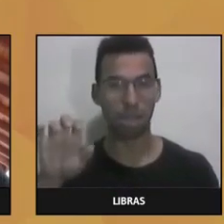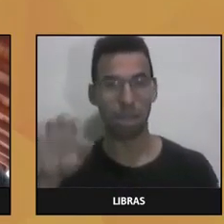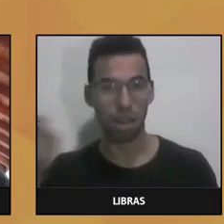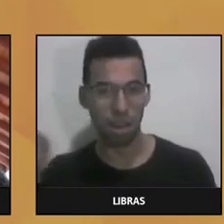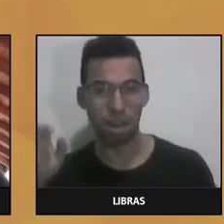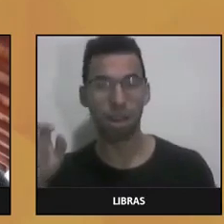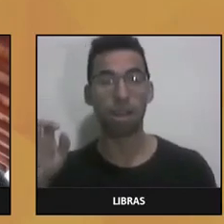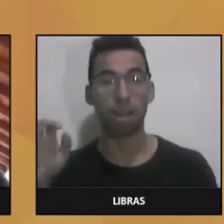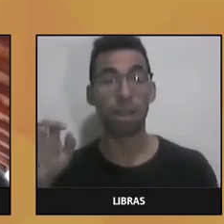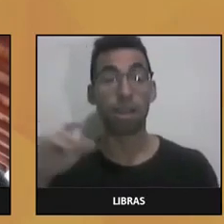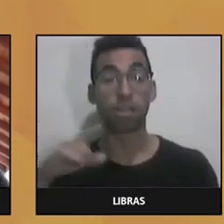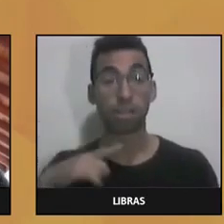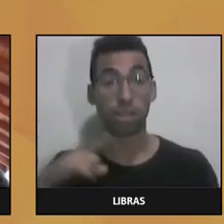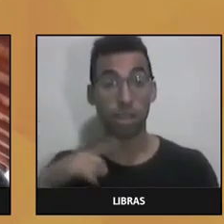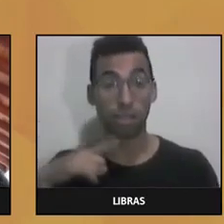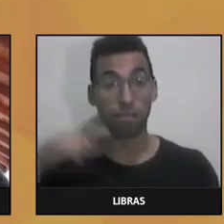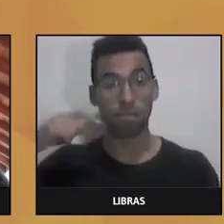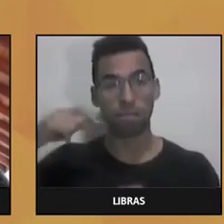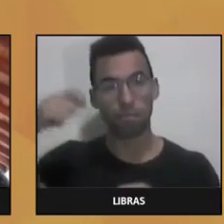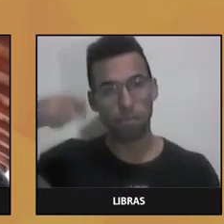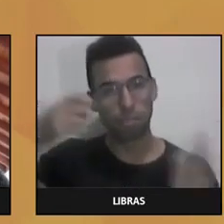foi legendada, e também